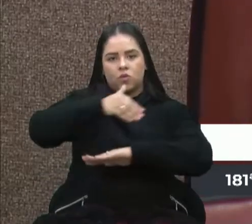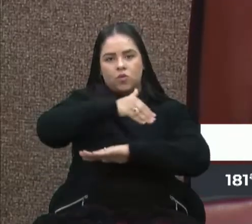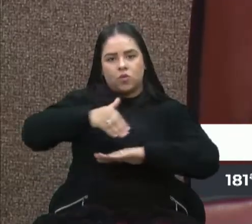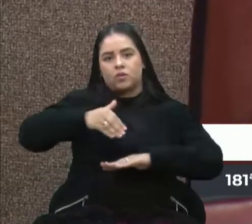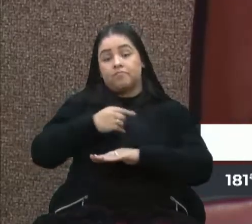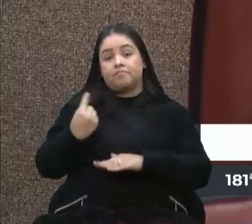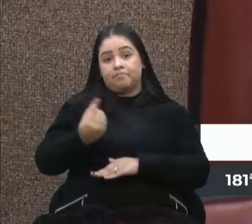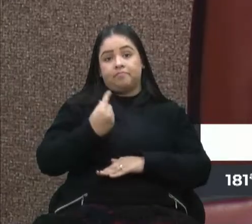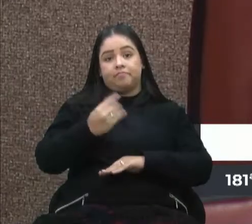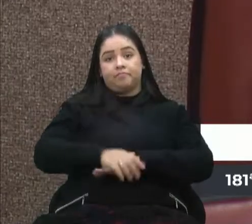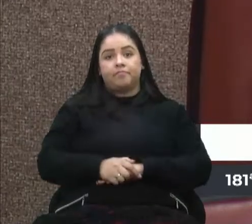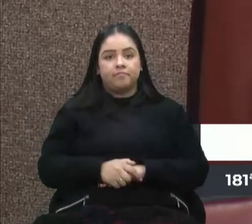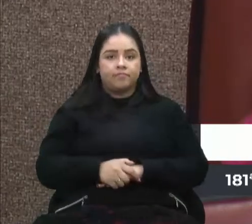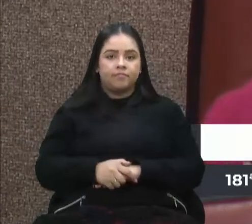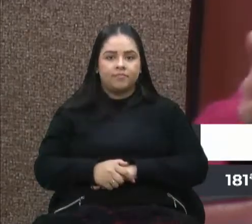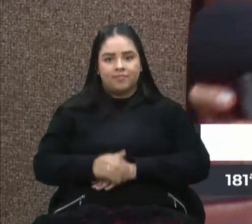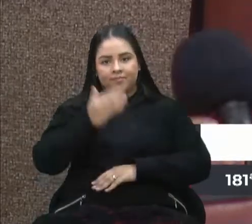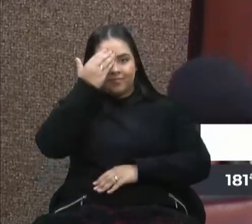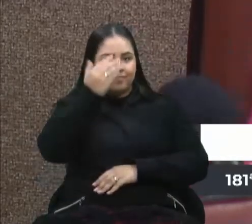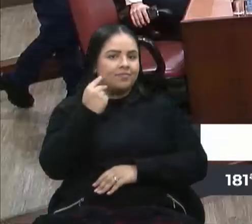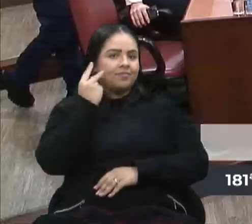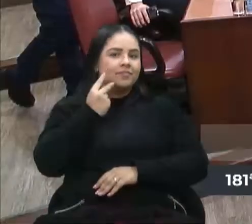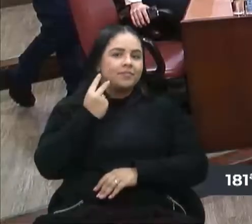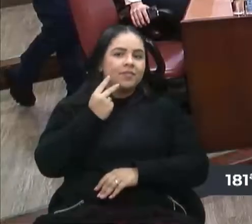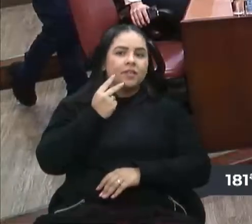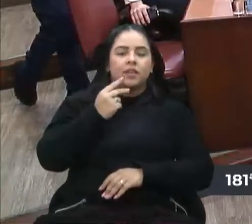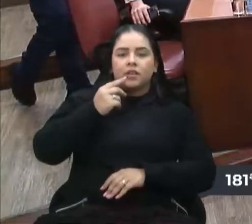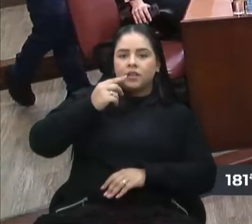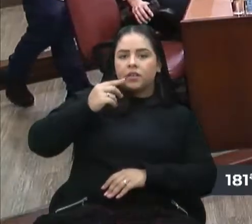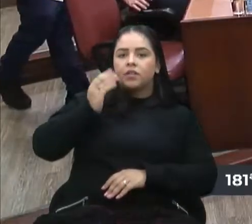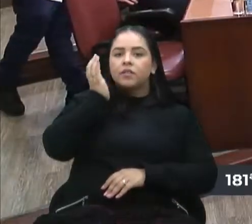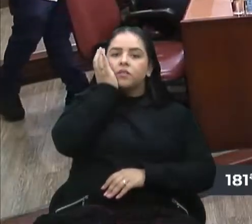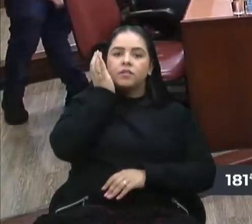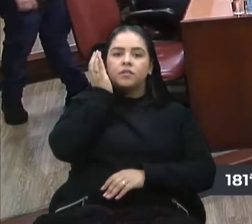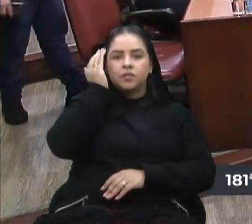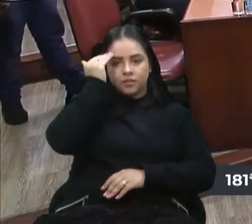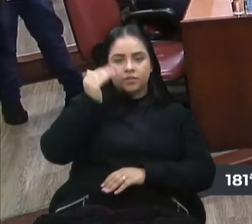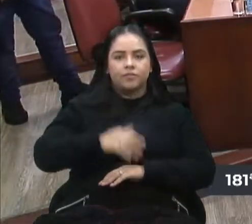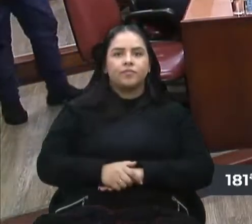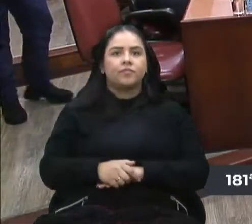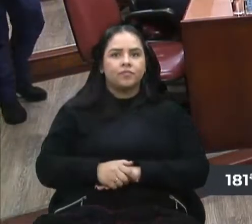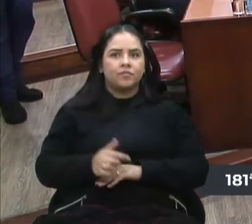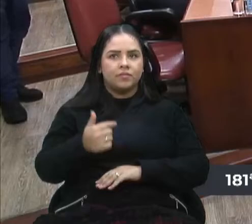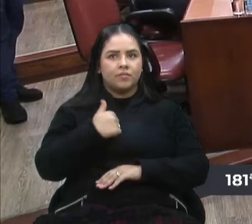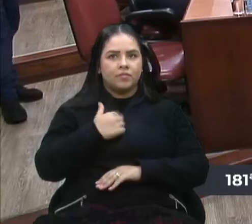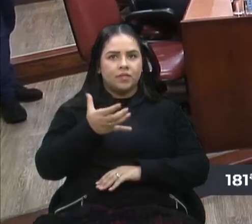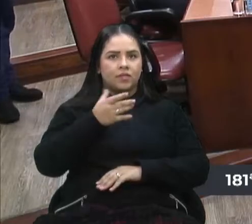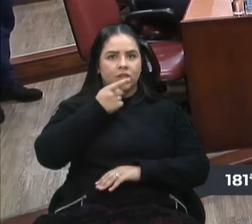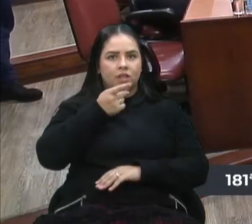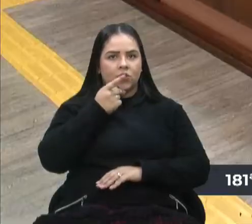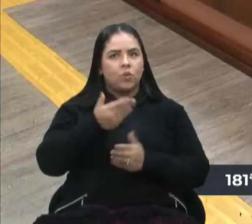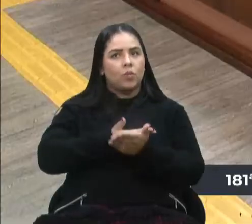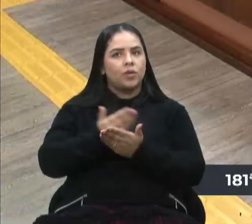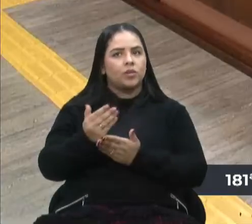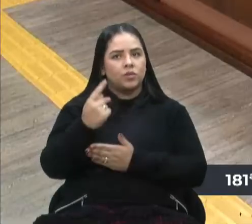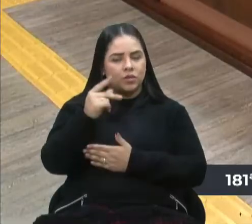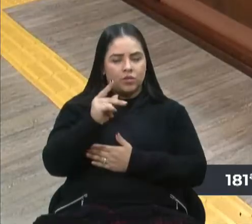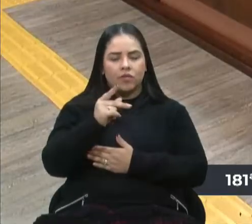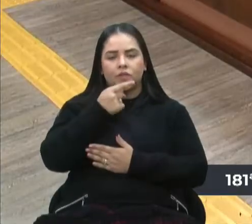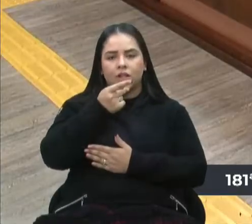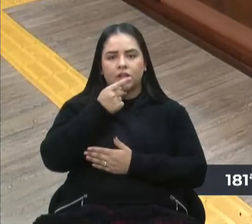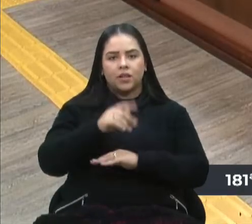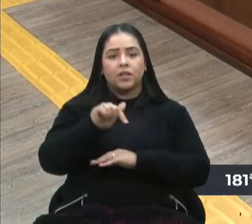Certamente. Era isso. Obrigada, vereadora. Seu à parte, vereador Felipe. Vereadora Tati, eu quero me apegar no início do seu discurso. E